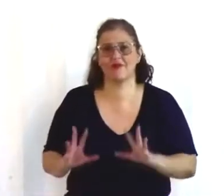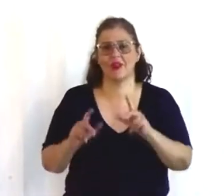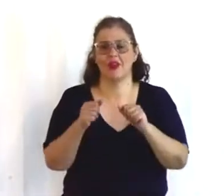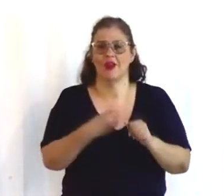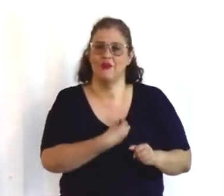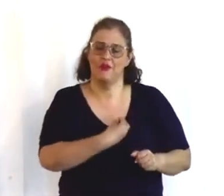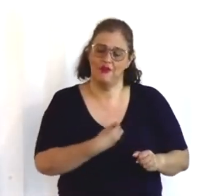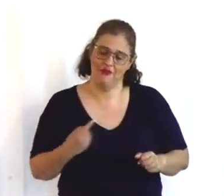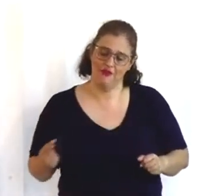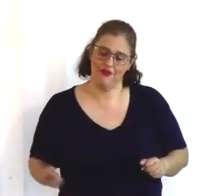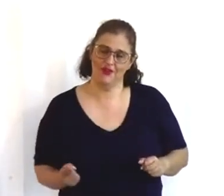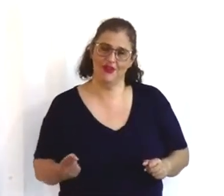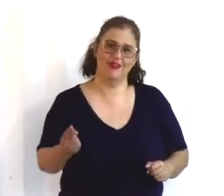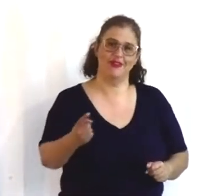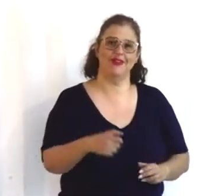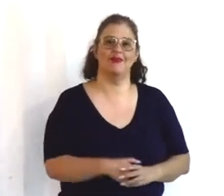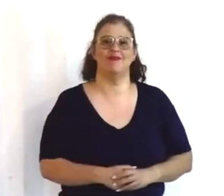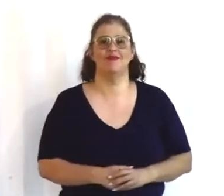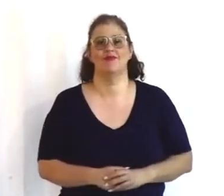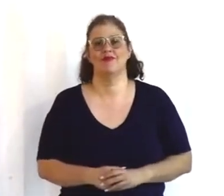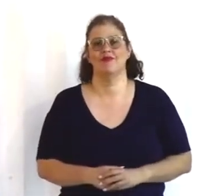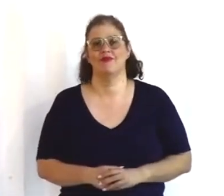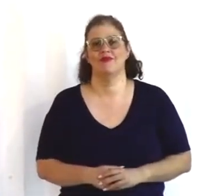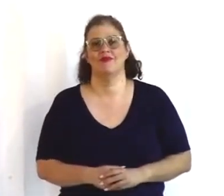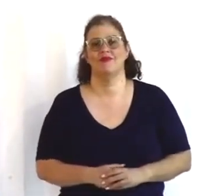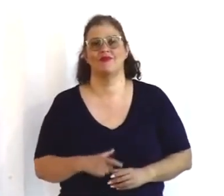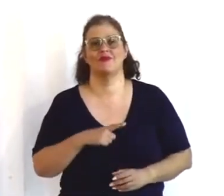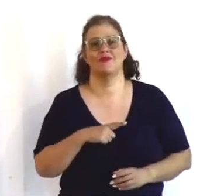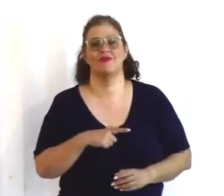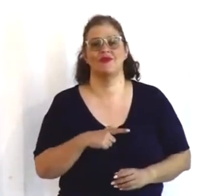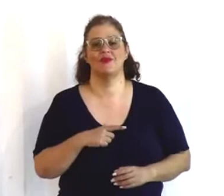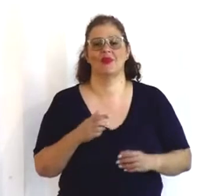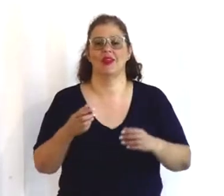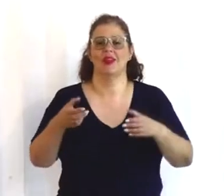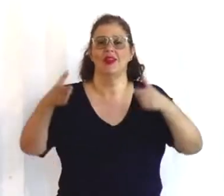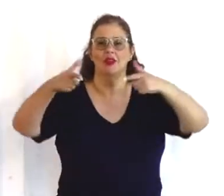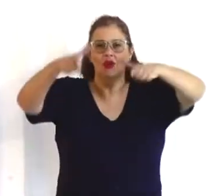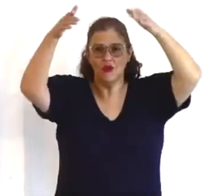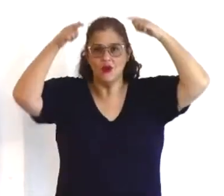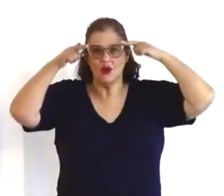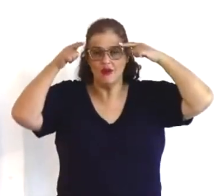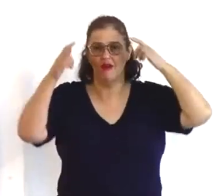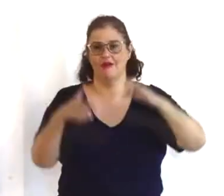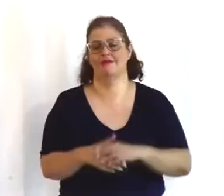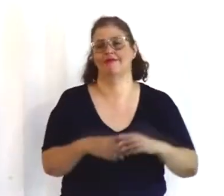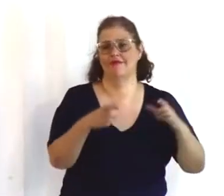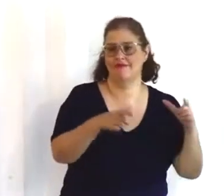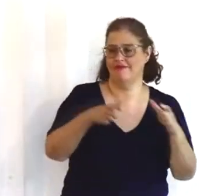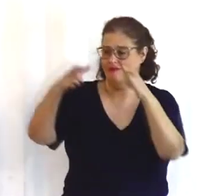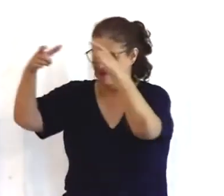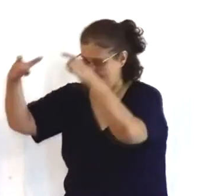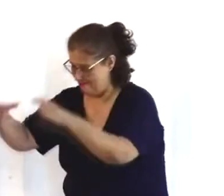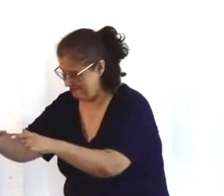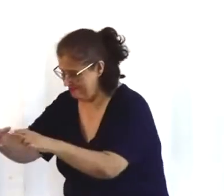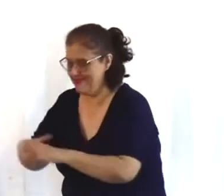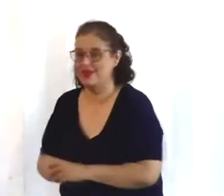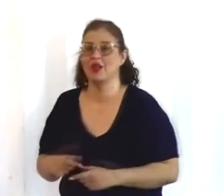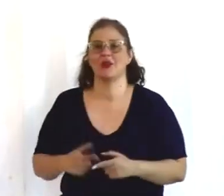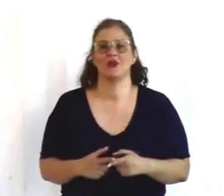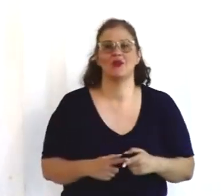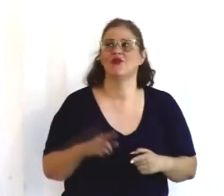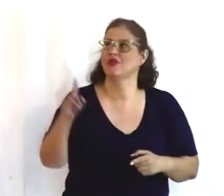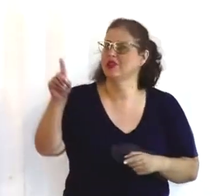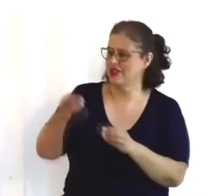pelos séculos dos séculos e depositarão as suas coroas diante do trono, proclamando: Tu és digno, Senhor e